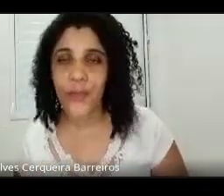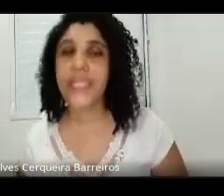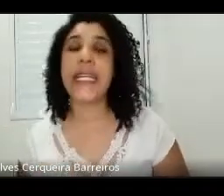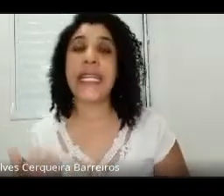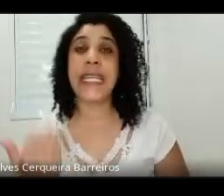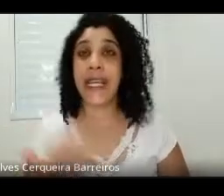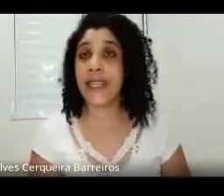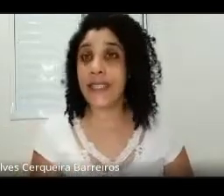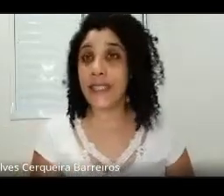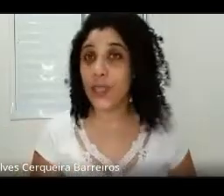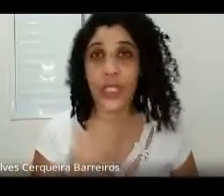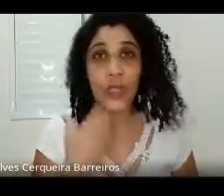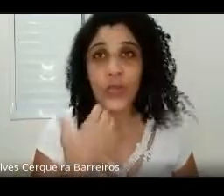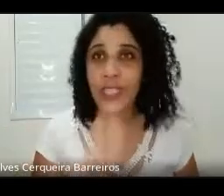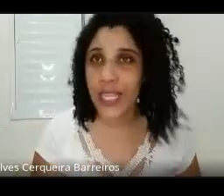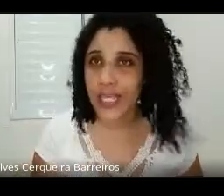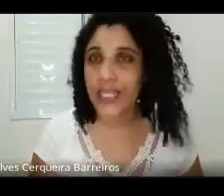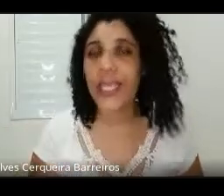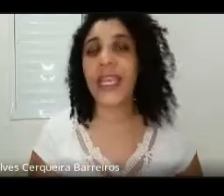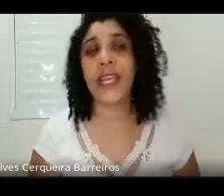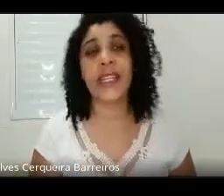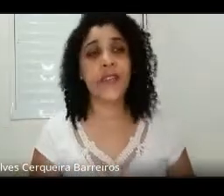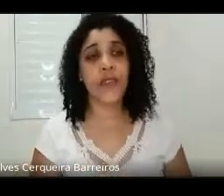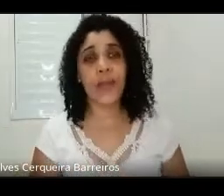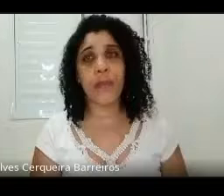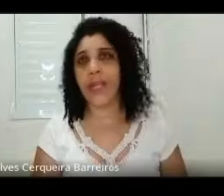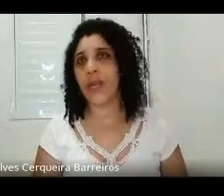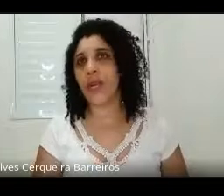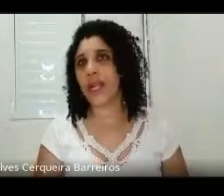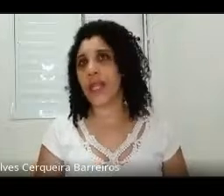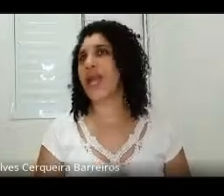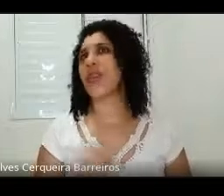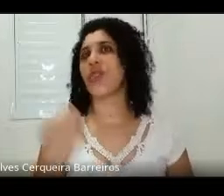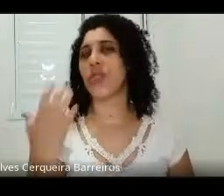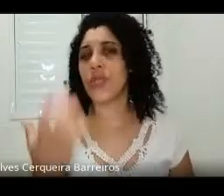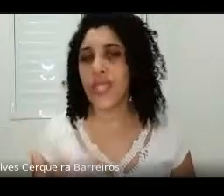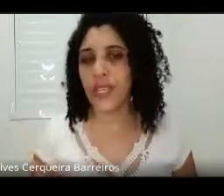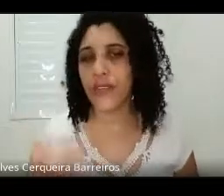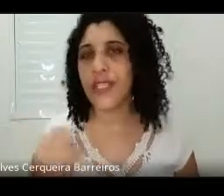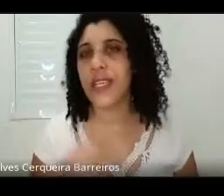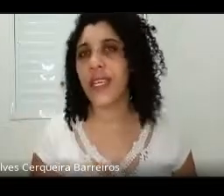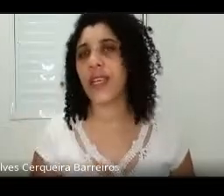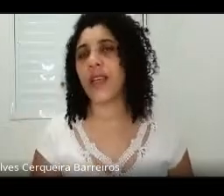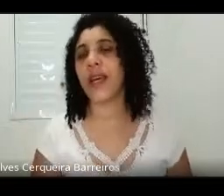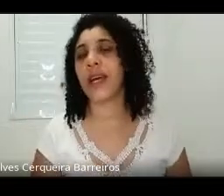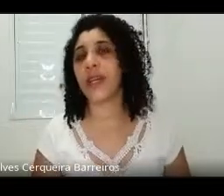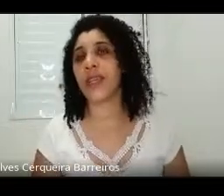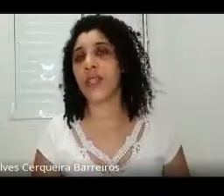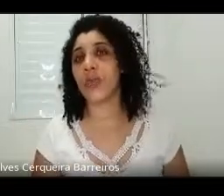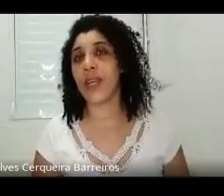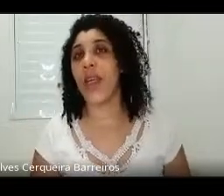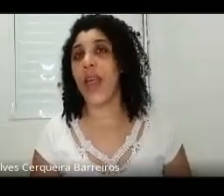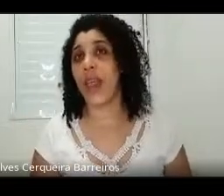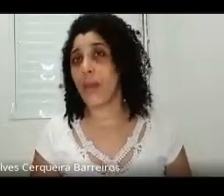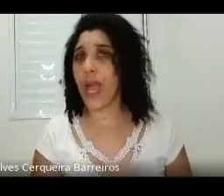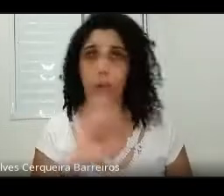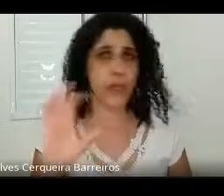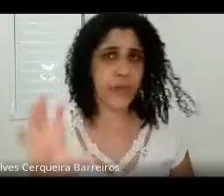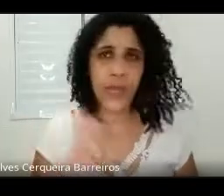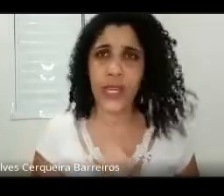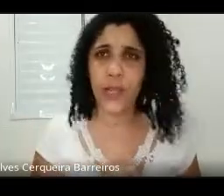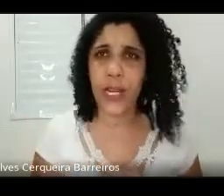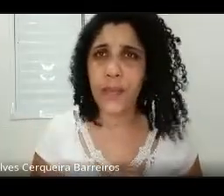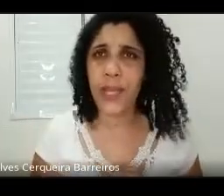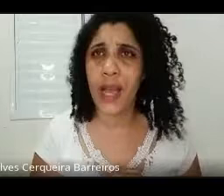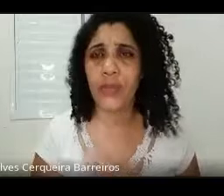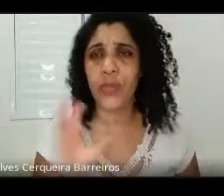oral. E aquela criança surda não consegue desenvolver bem a oralidade, não consegue fazer a leitura labial. Mesmo